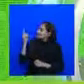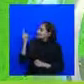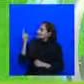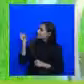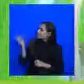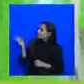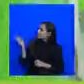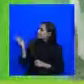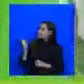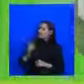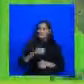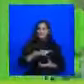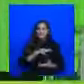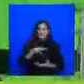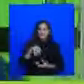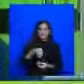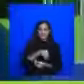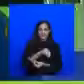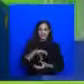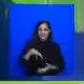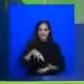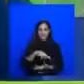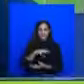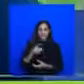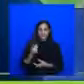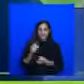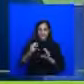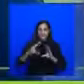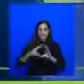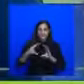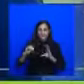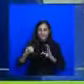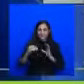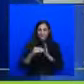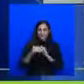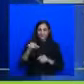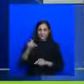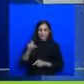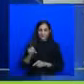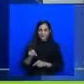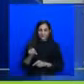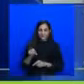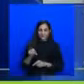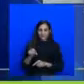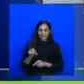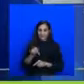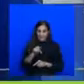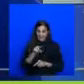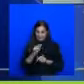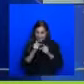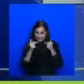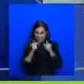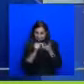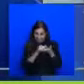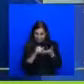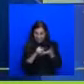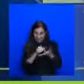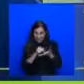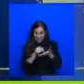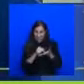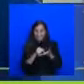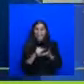valendo. Globo recarregado, embaralhando 10 bolas numeradas de 0 a 9. E aí, tá com sorte, tá